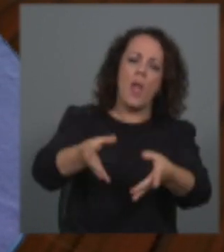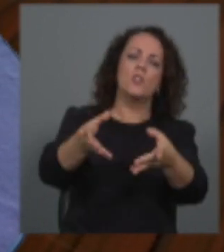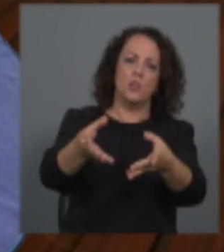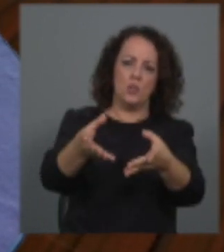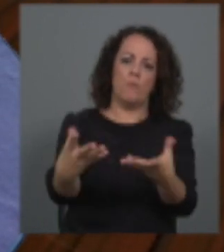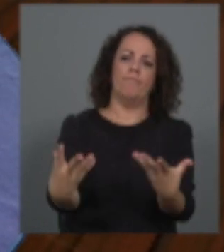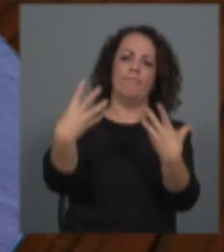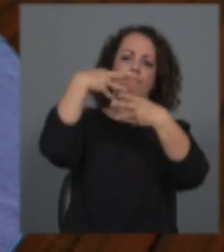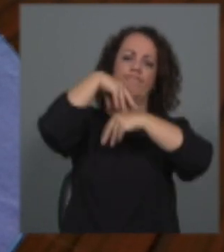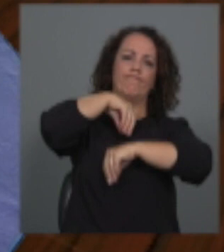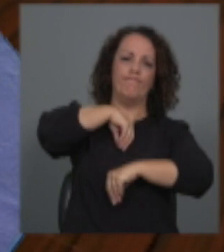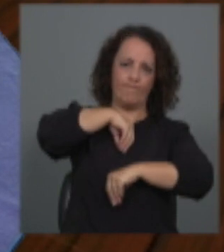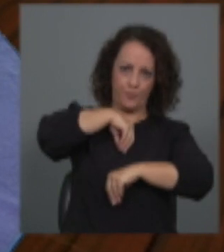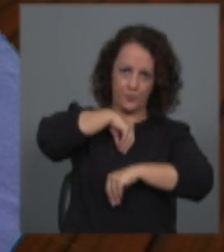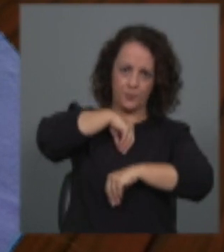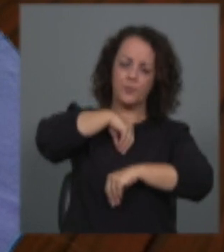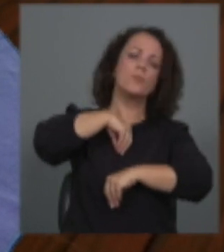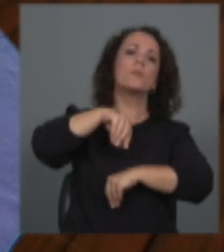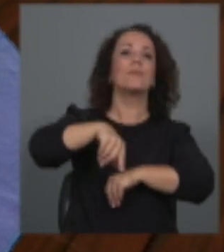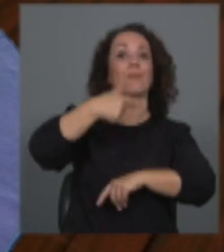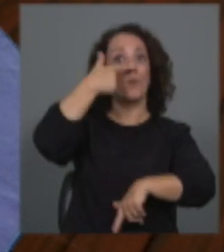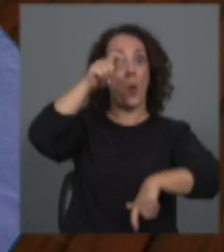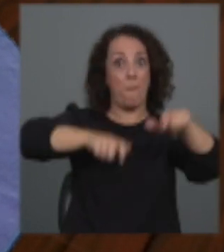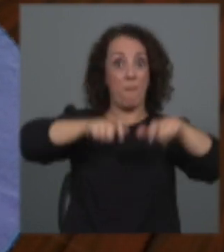a mensagem de que a humanidade